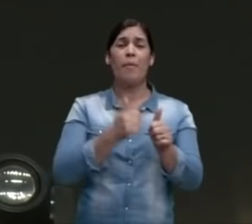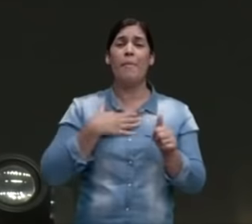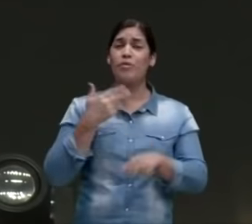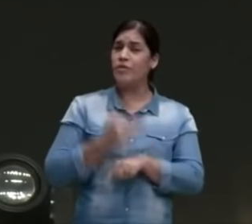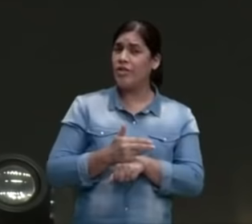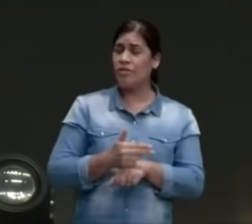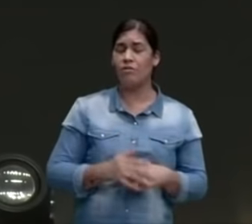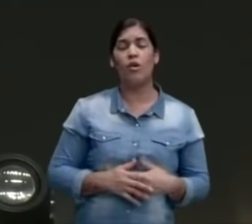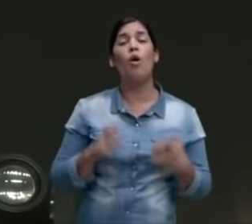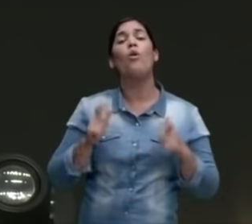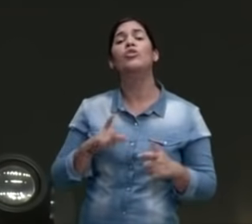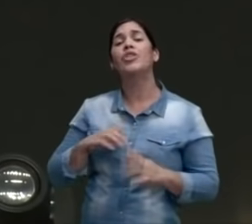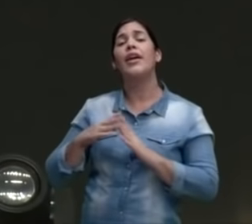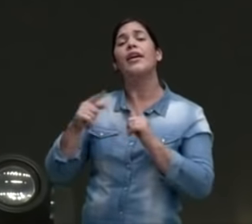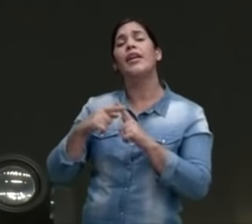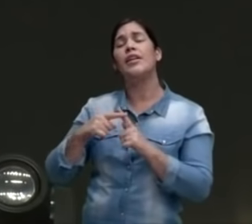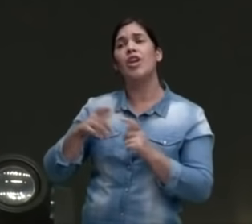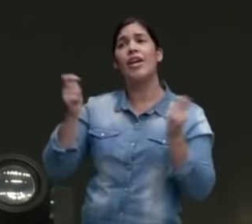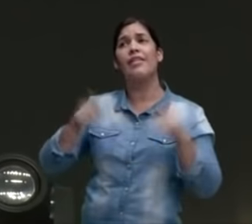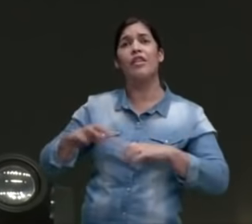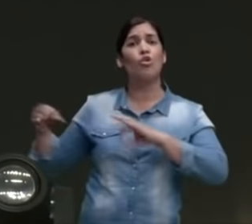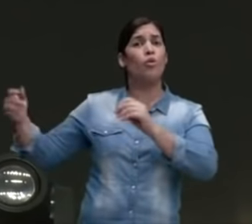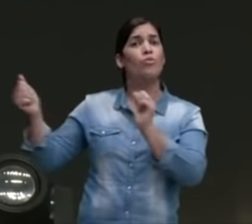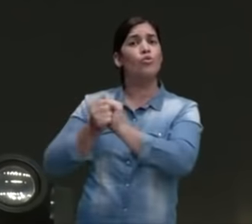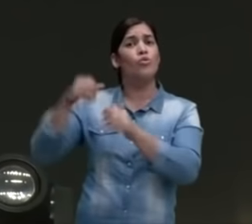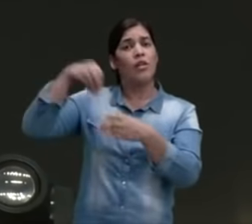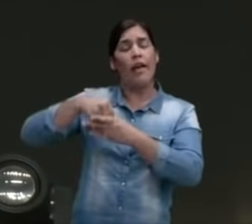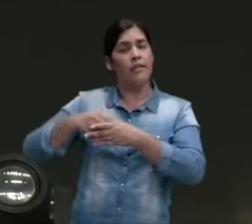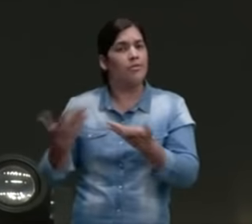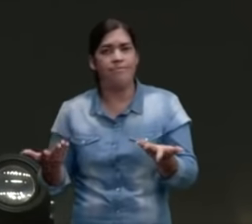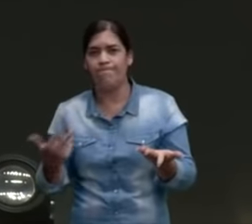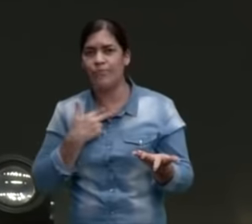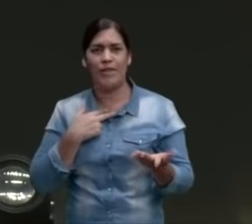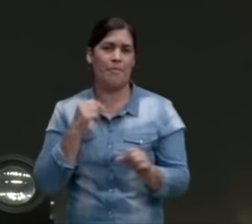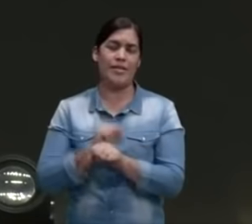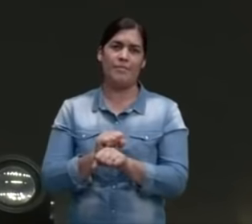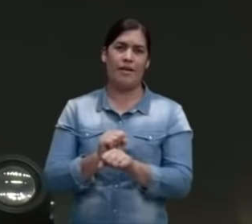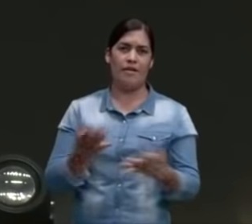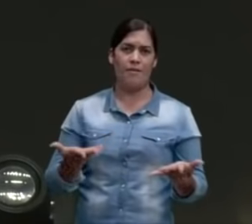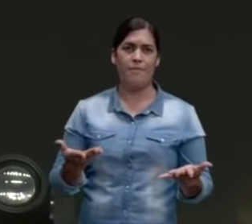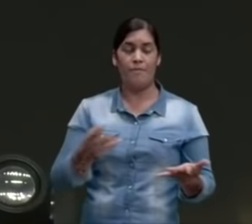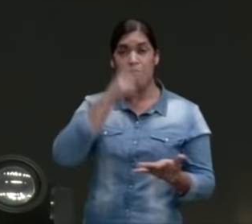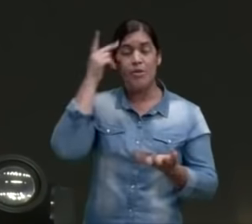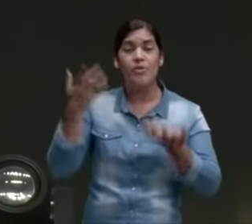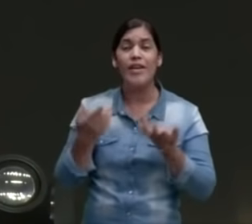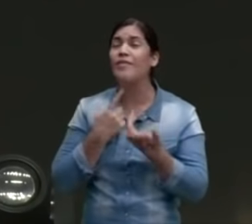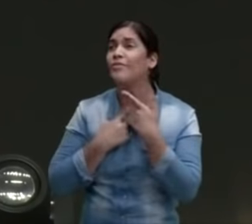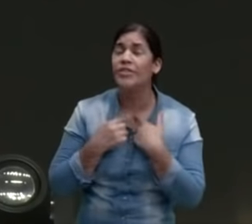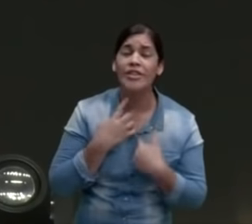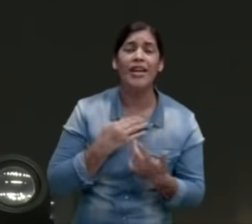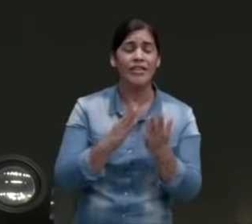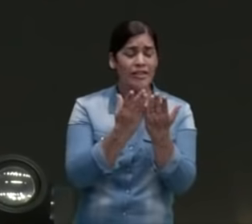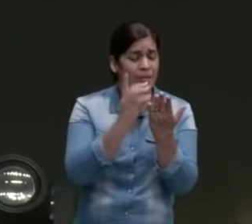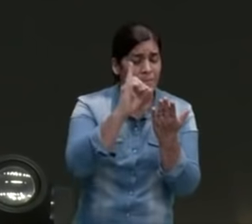para caber tanta gente assim, irmãos? Não dá para esperar mais. E as pessoas estão com sede da palavra de Deus. As pessoas